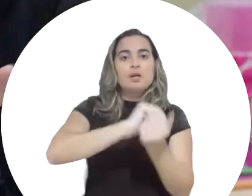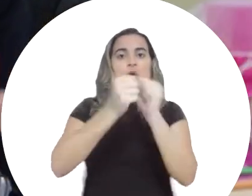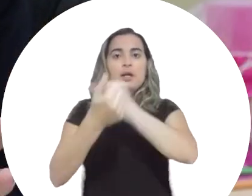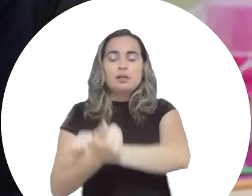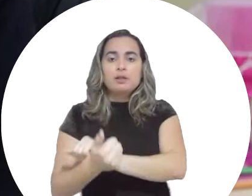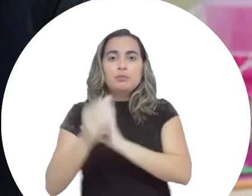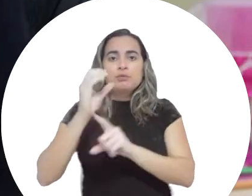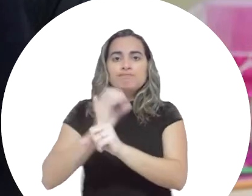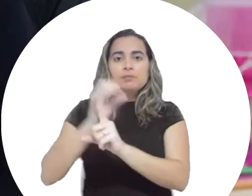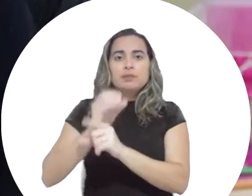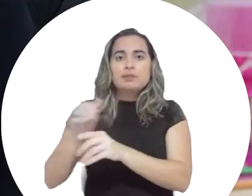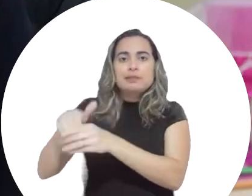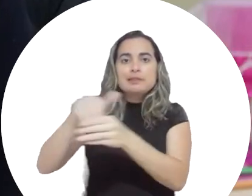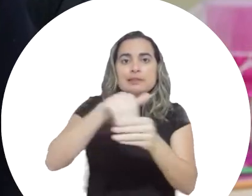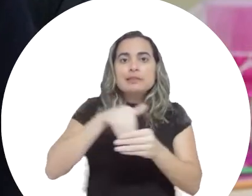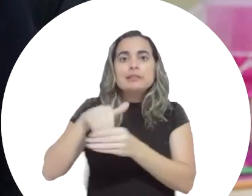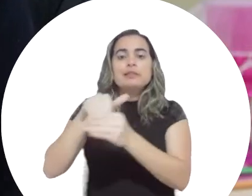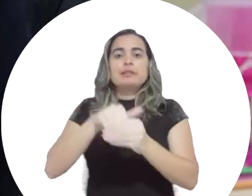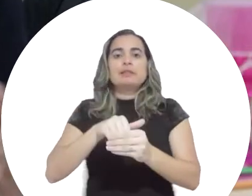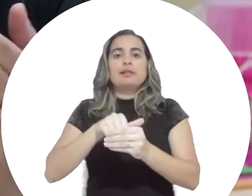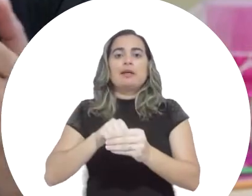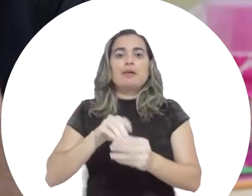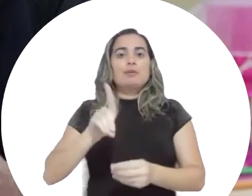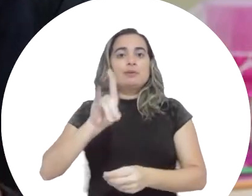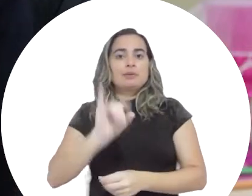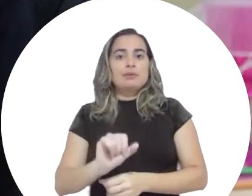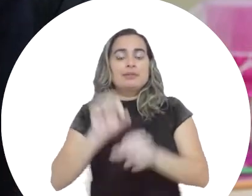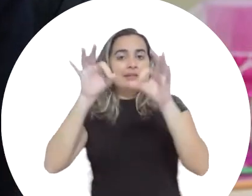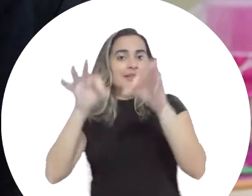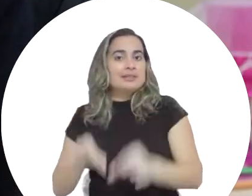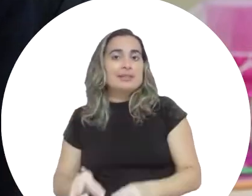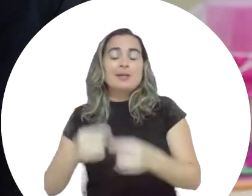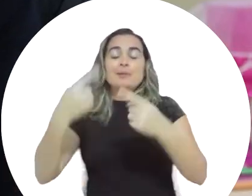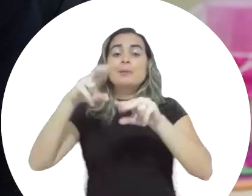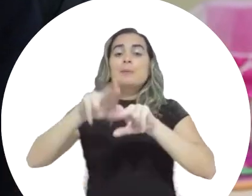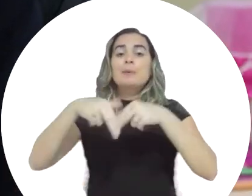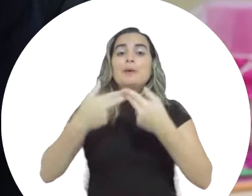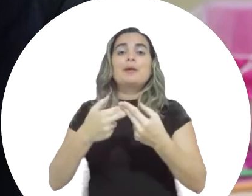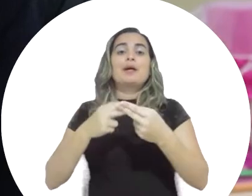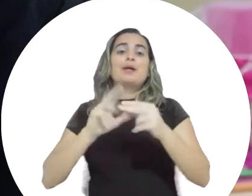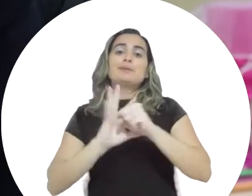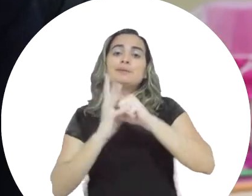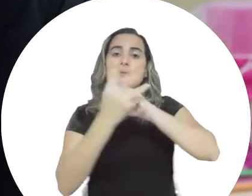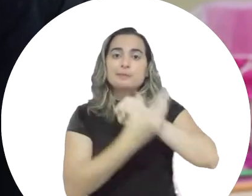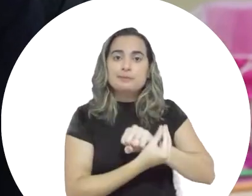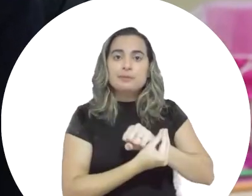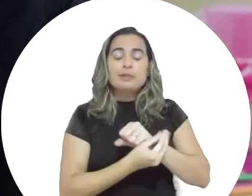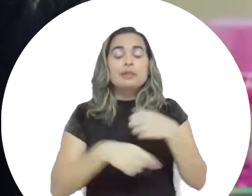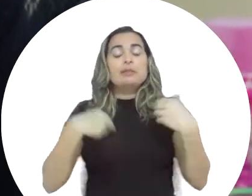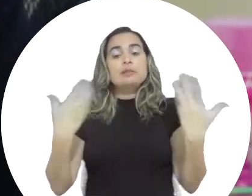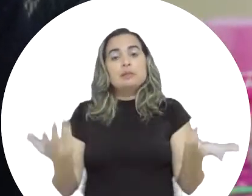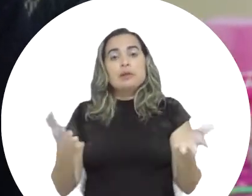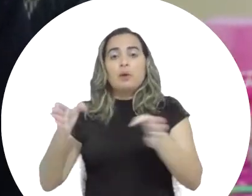ela adequou os prazos do calendário eleitoral à nova realidade, à nova data marcada para as eleições em virtude